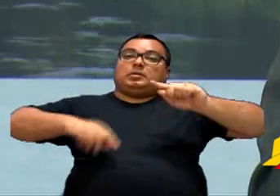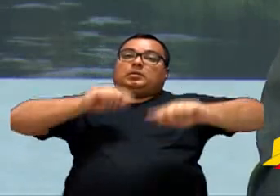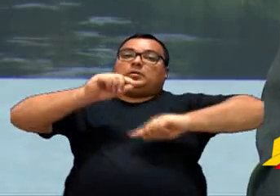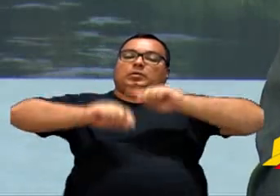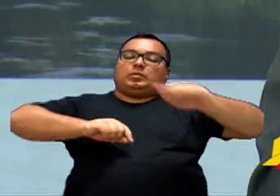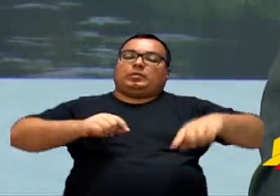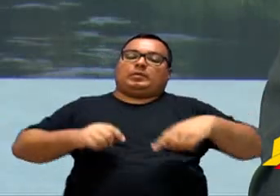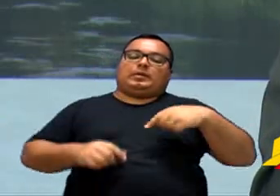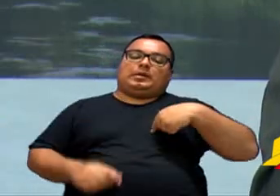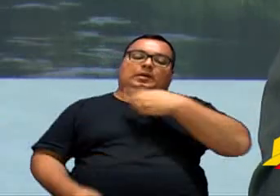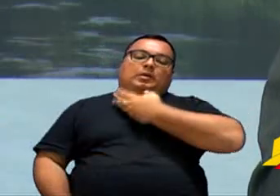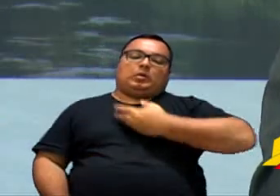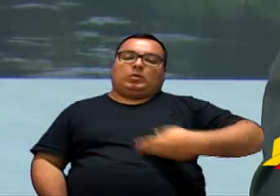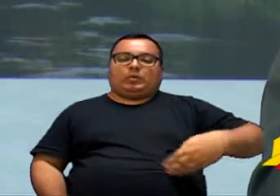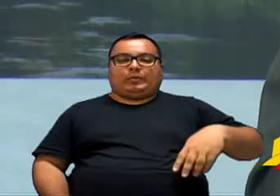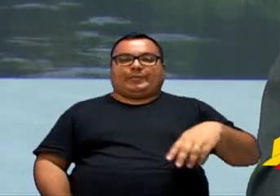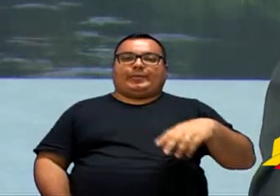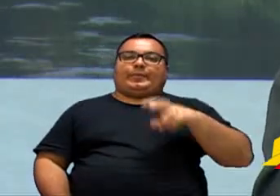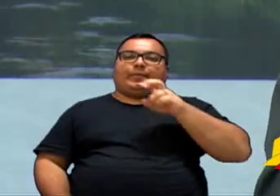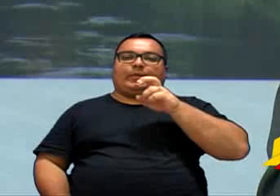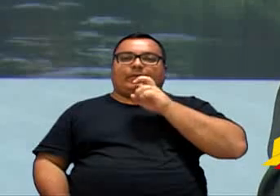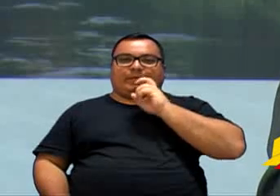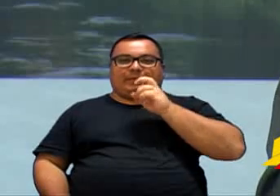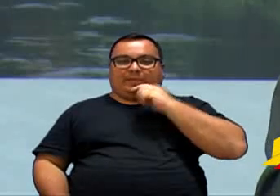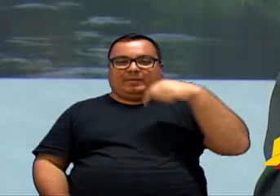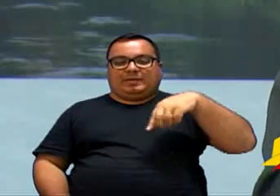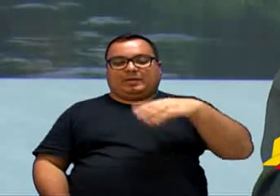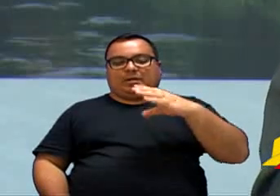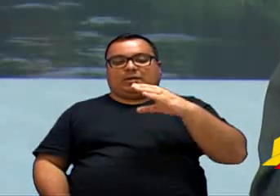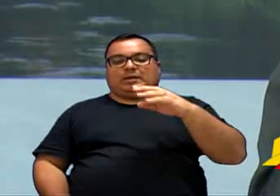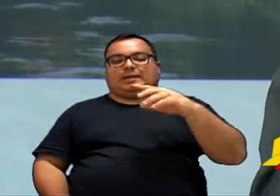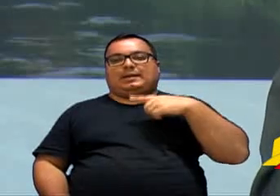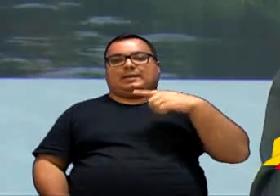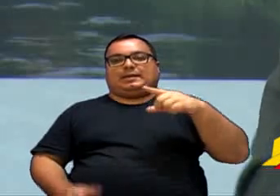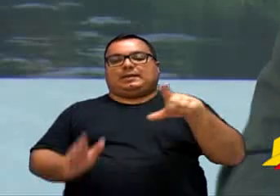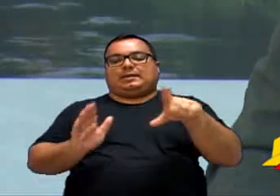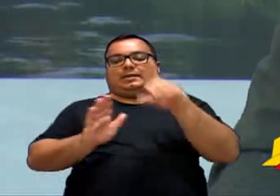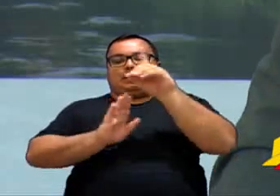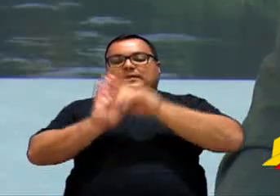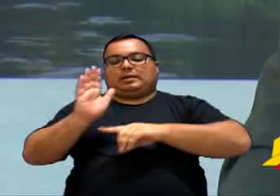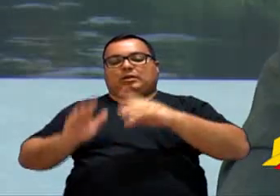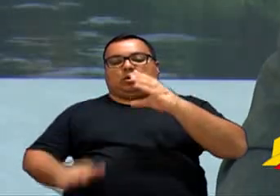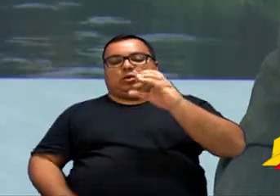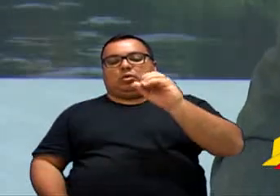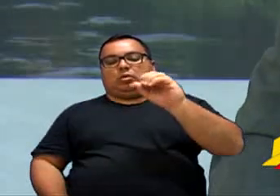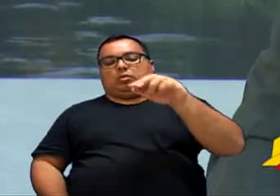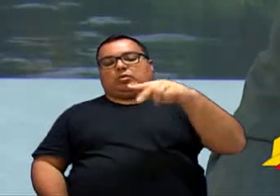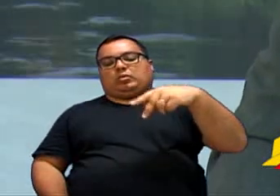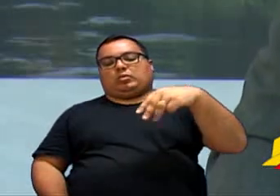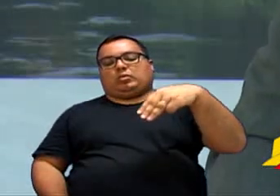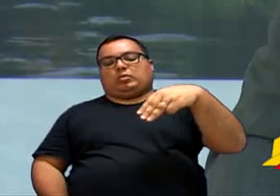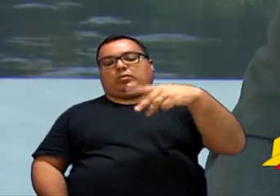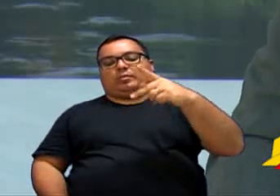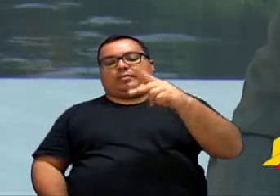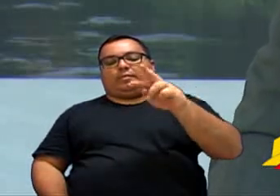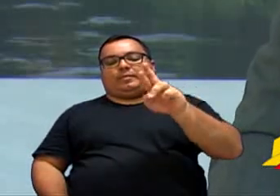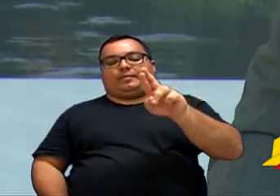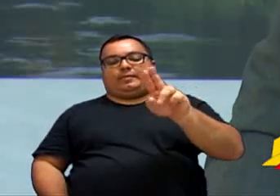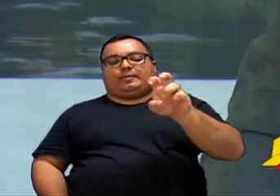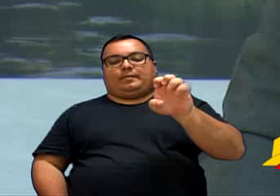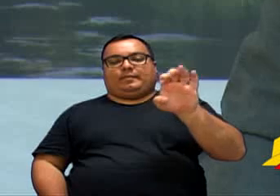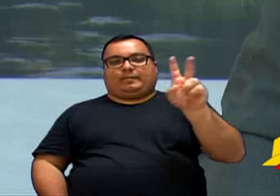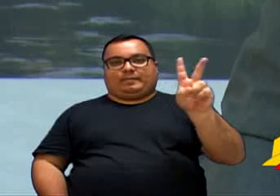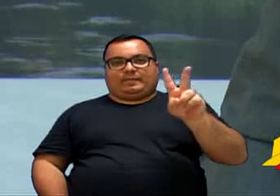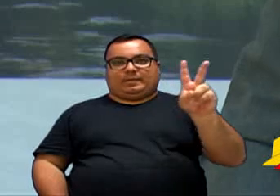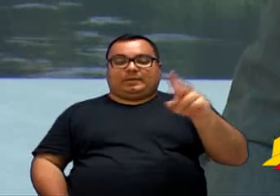com o Comprev, a atender dessa forma nesse regramento. Porém, no Comprev não está dizendo que